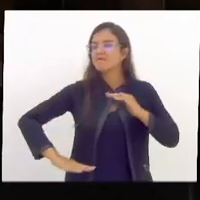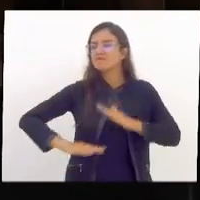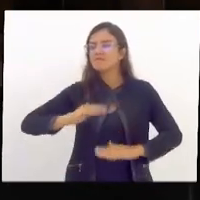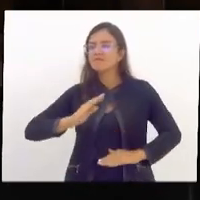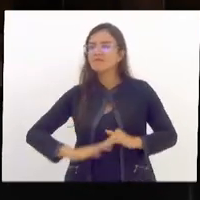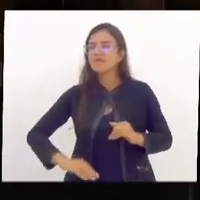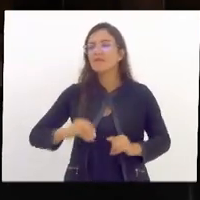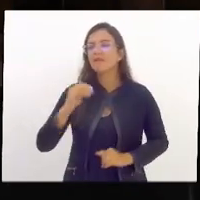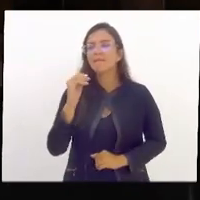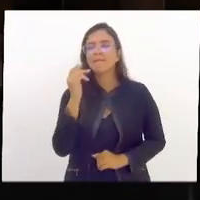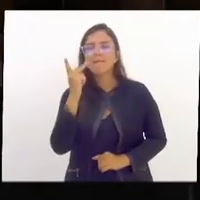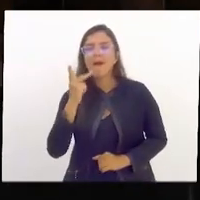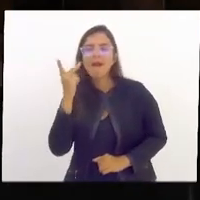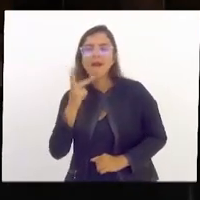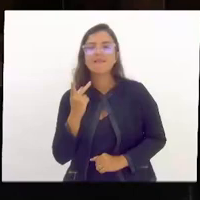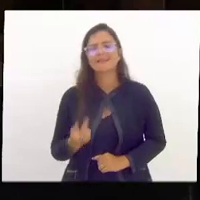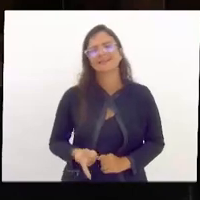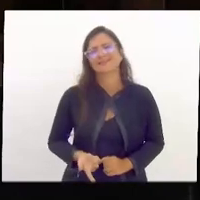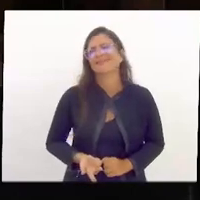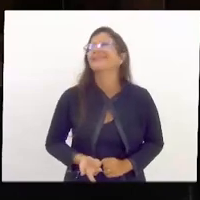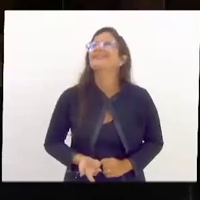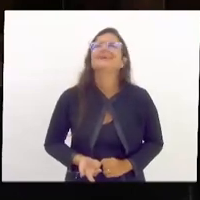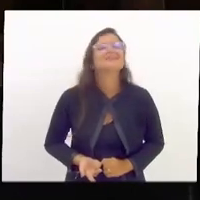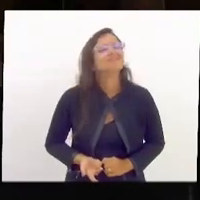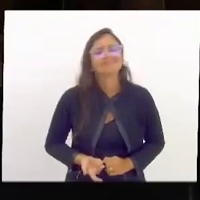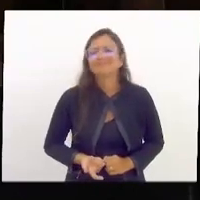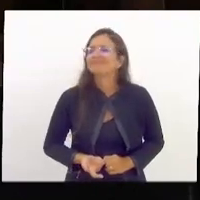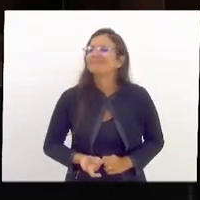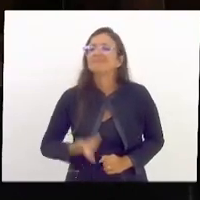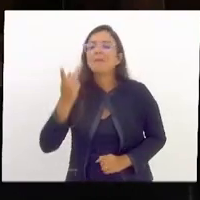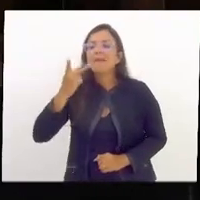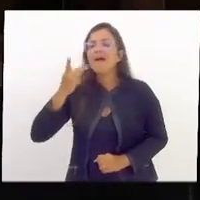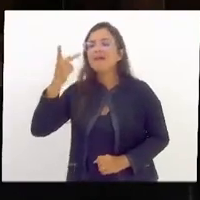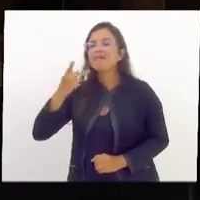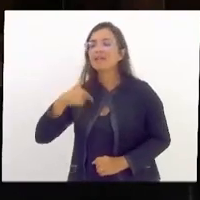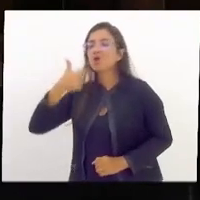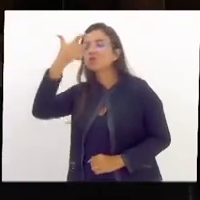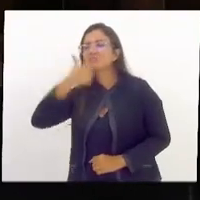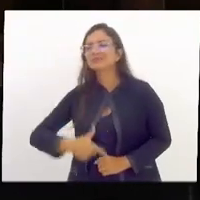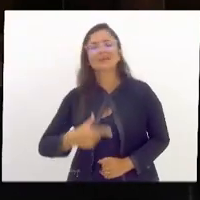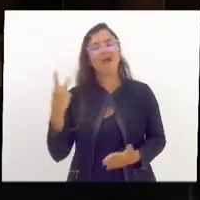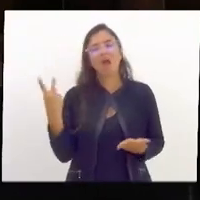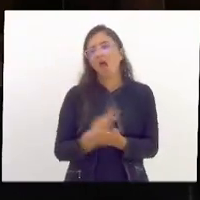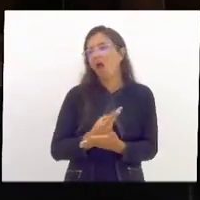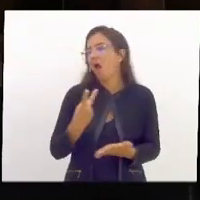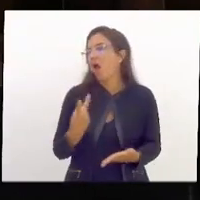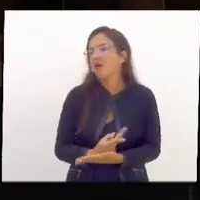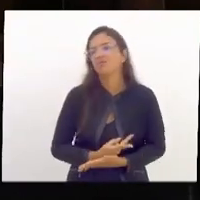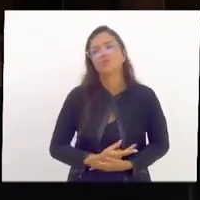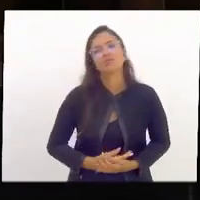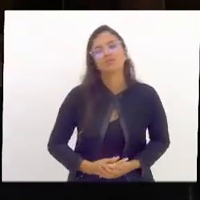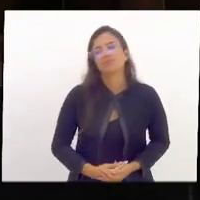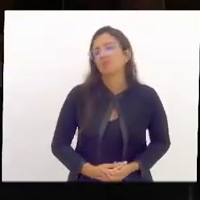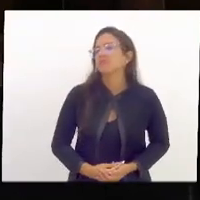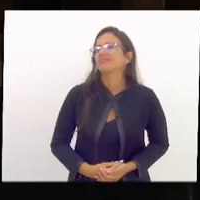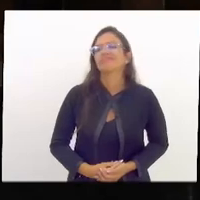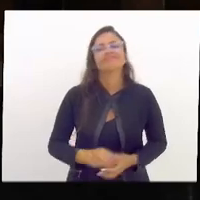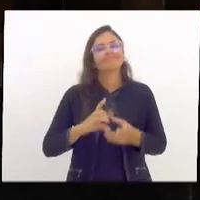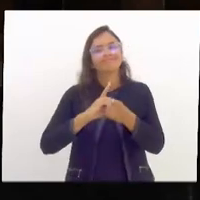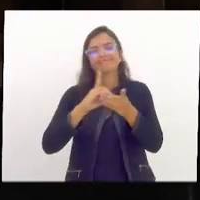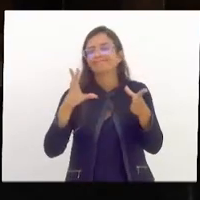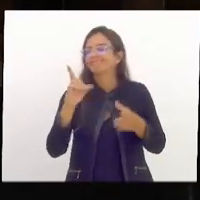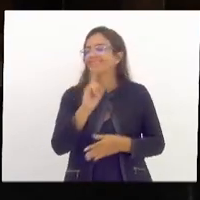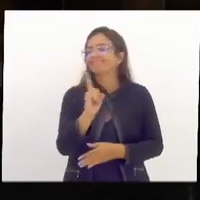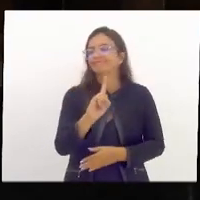político. Institucionalizar uma profissão de parlamentar é um erro. É um erro e antidemocrático,